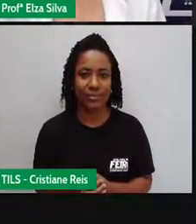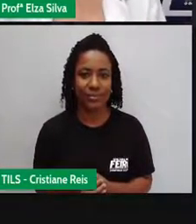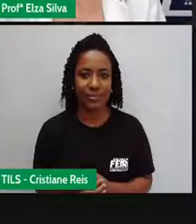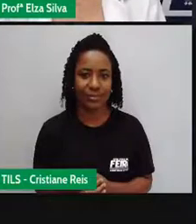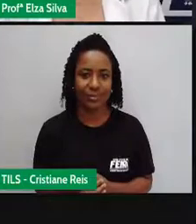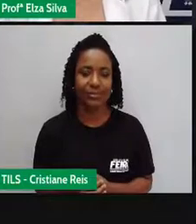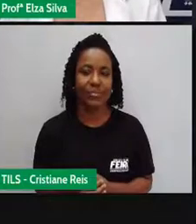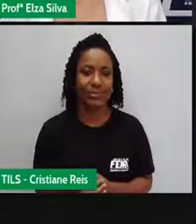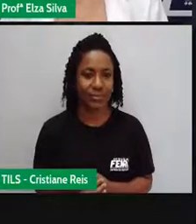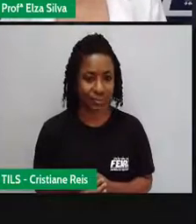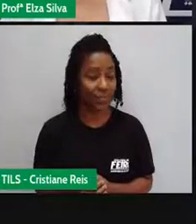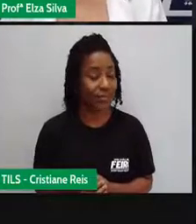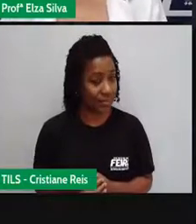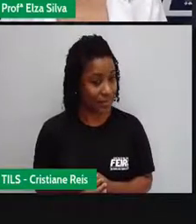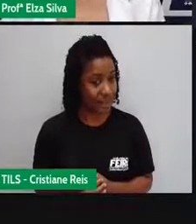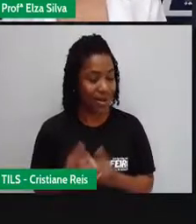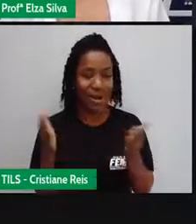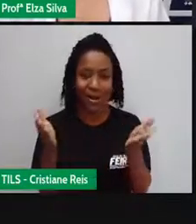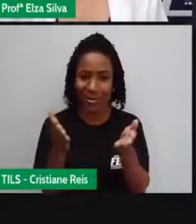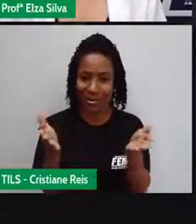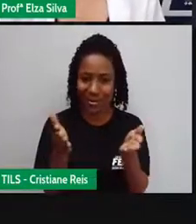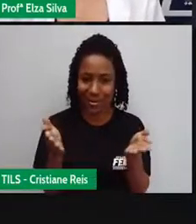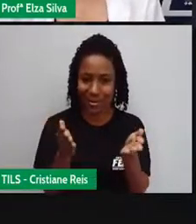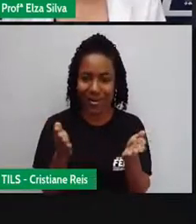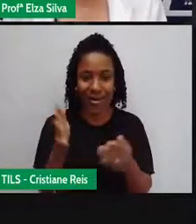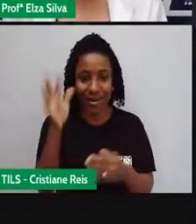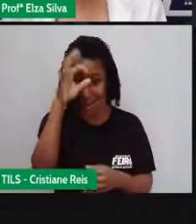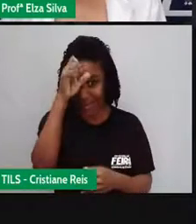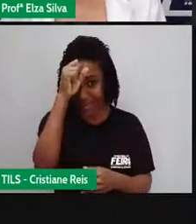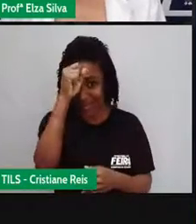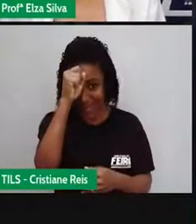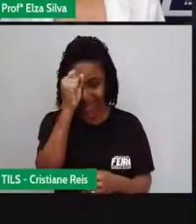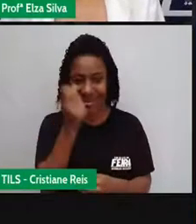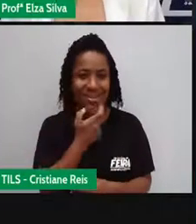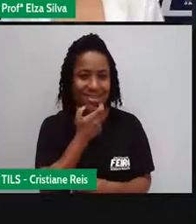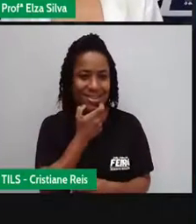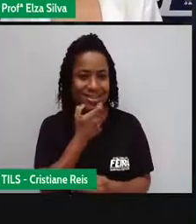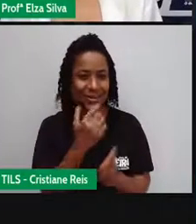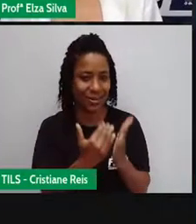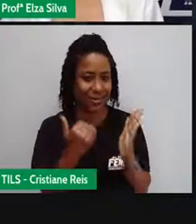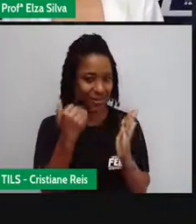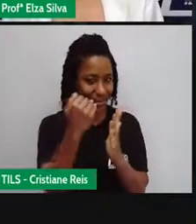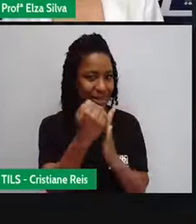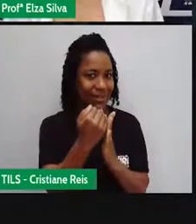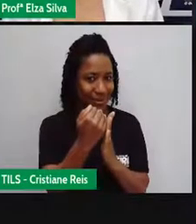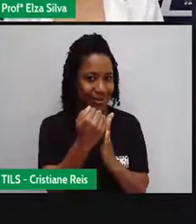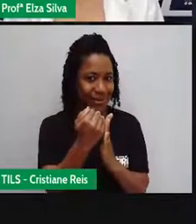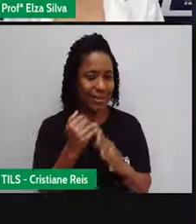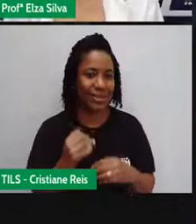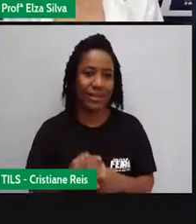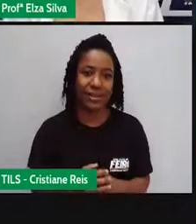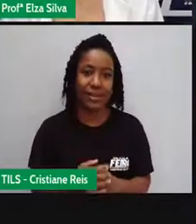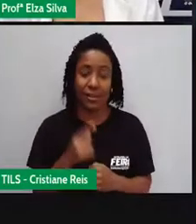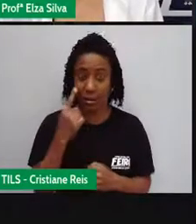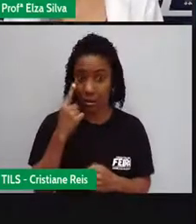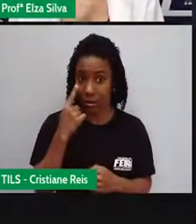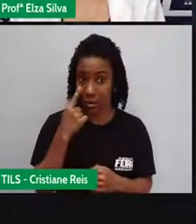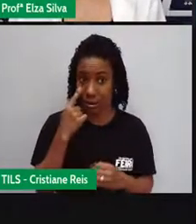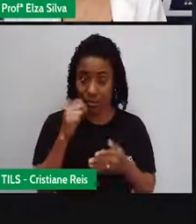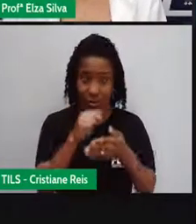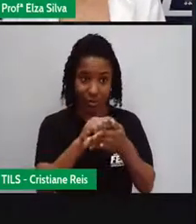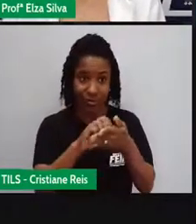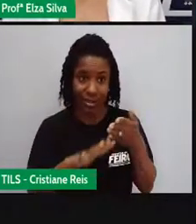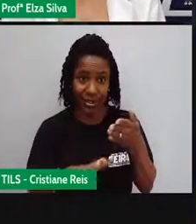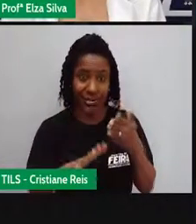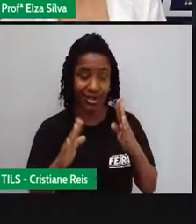Learn more. Vamos aprender um pouco mais sobre a língua inglesa, a partir da realização dessa atividade que vocês farão